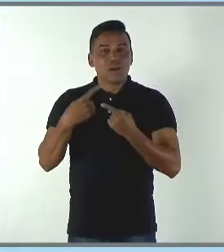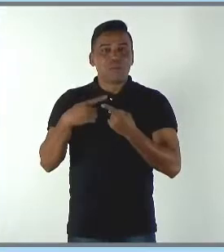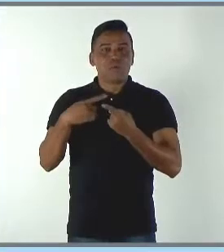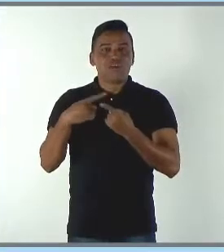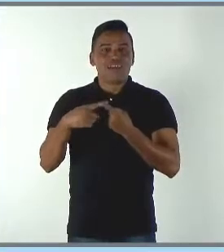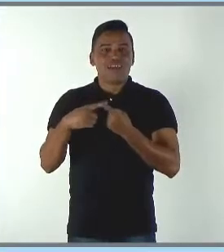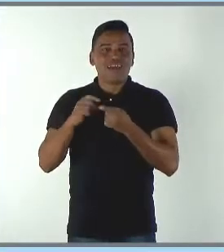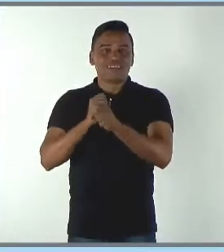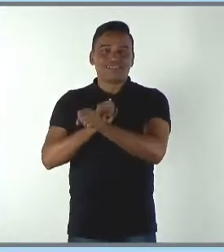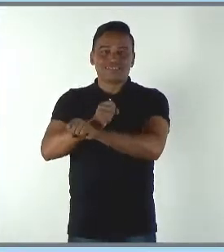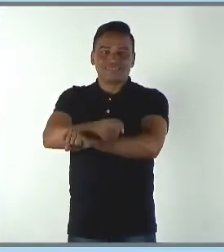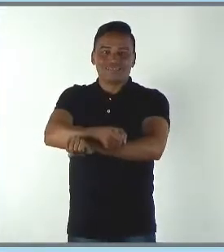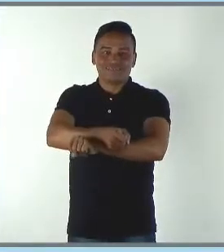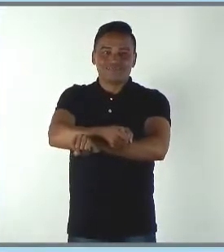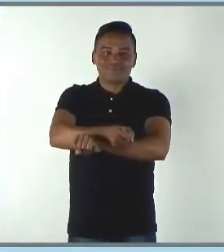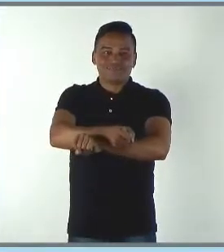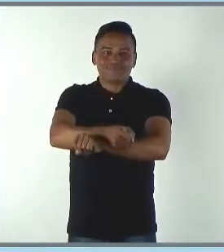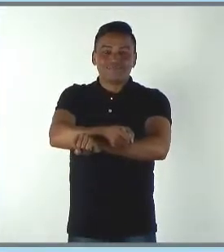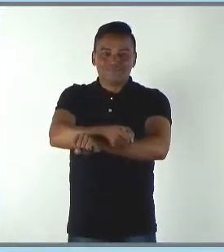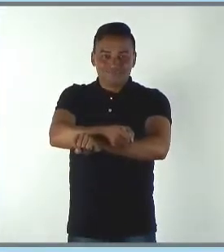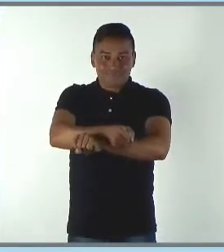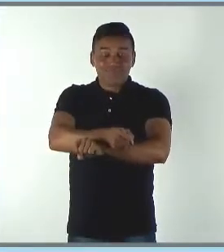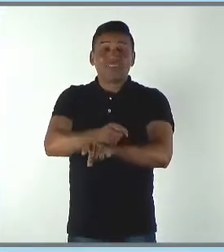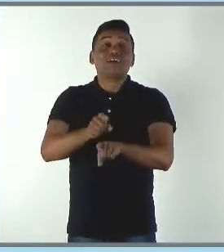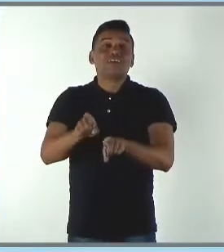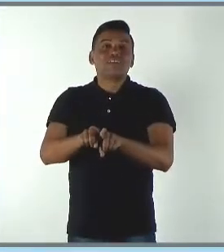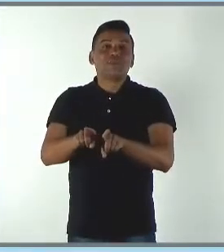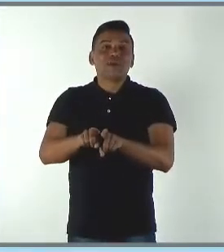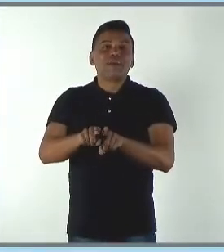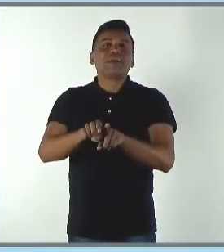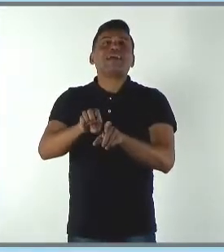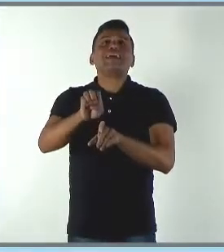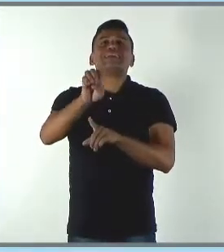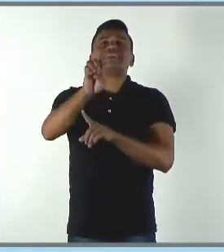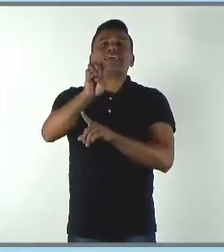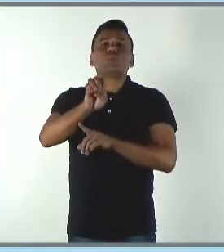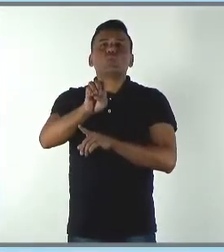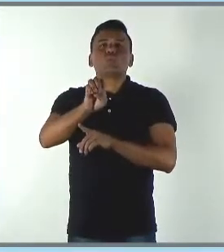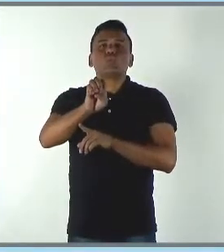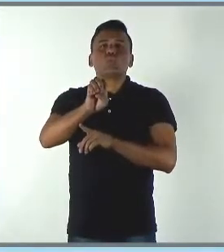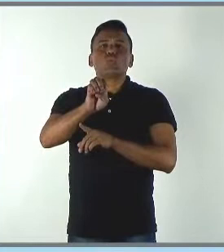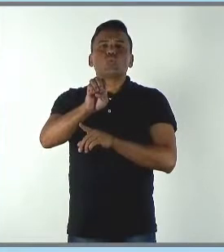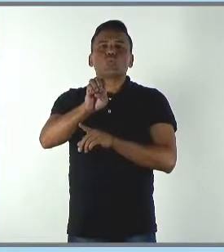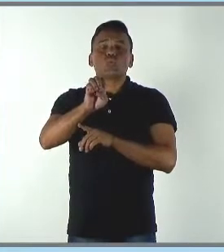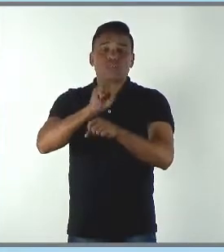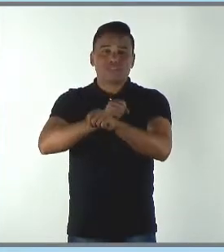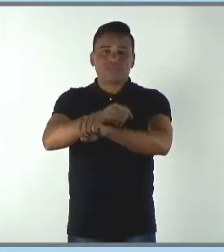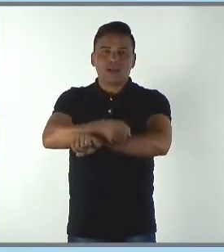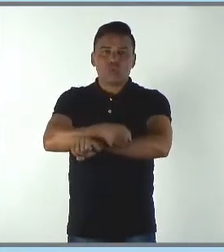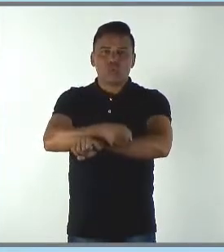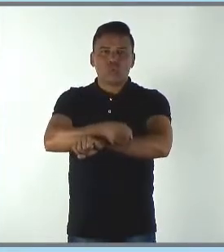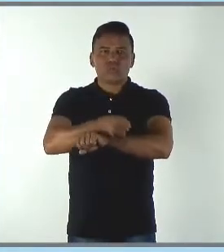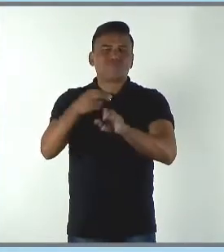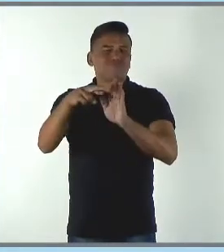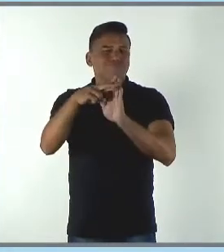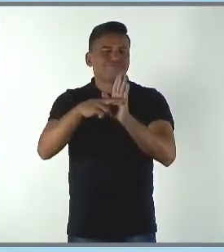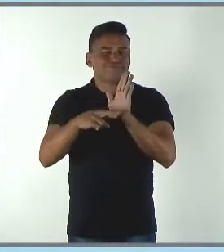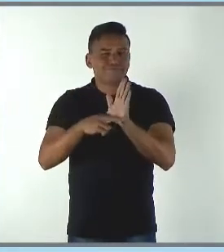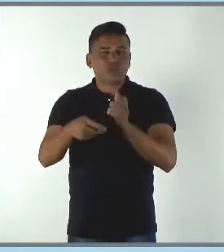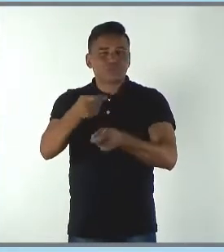negreiro, em função do estatuto da escravidão colocada como meio de produção, como sistema